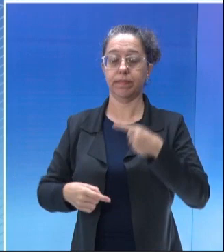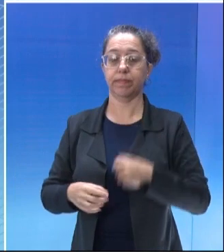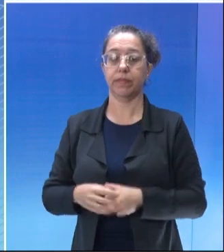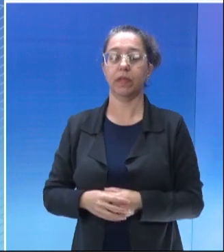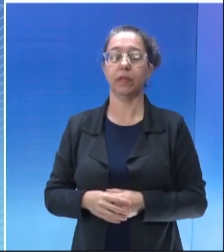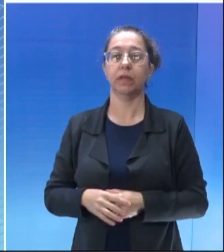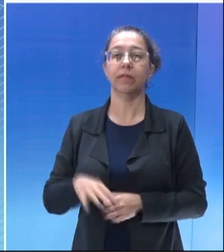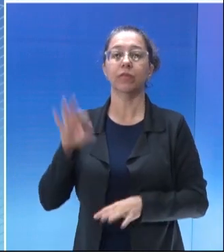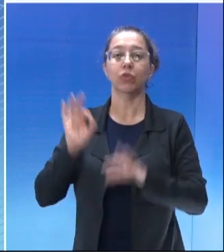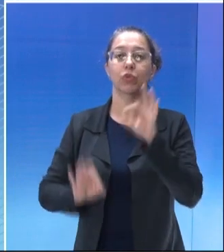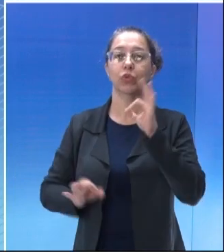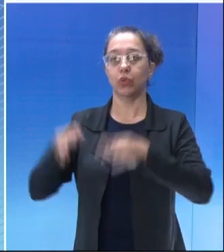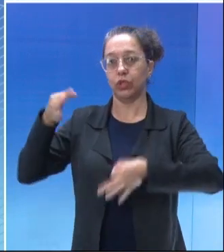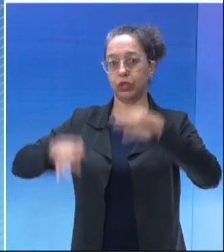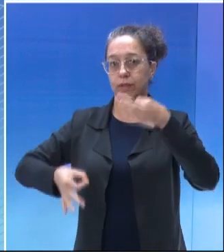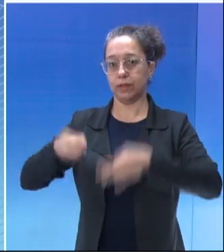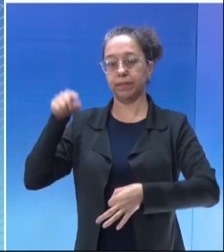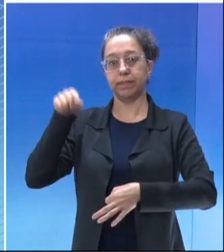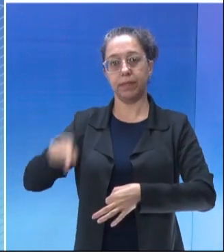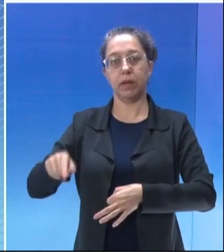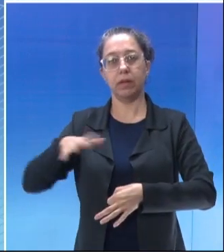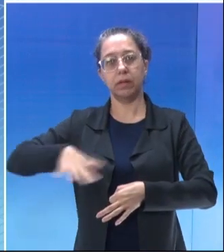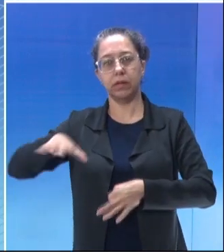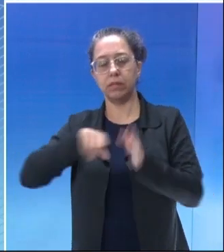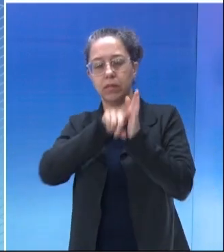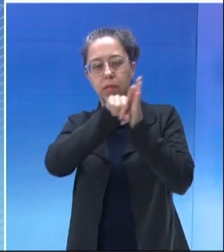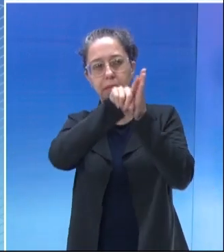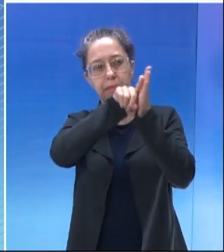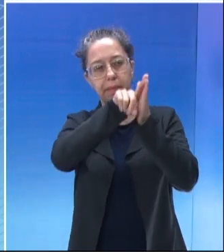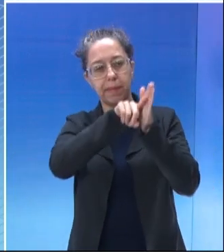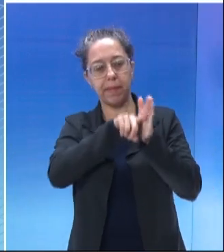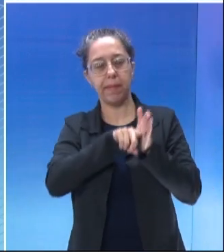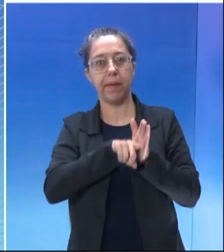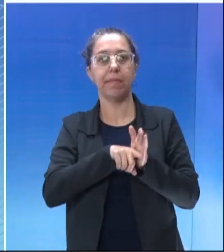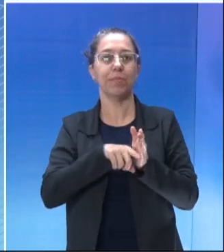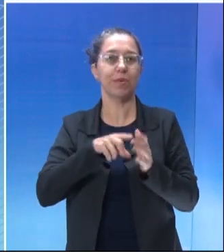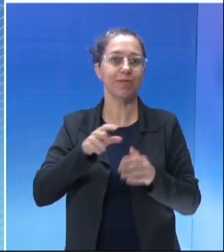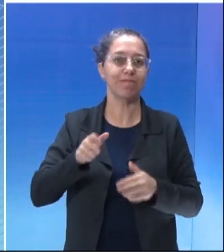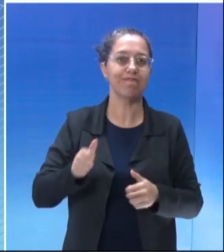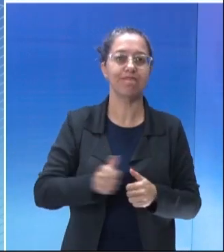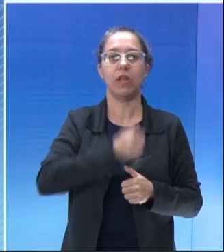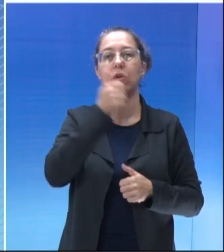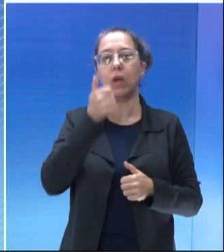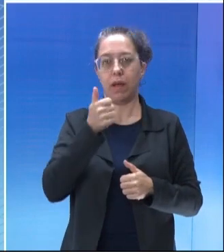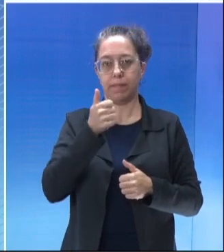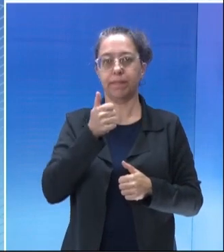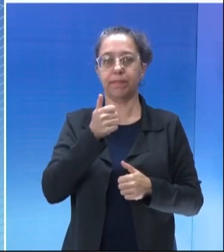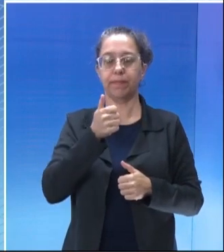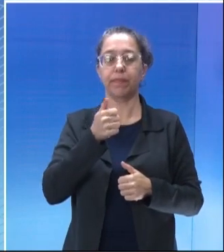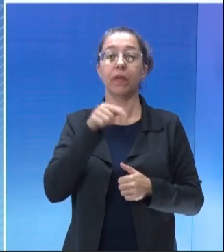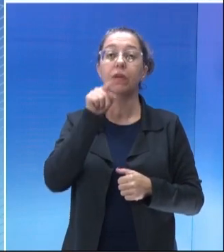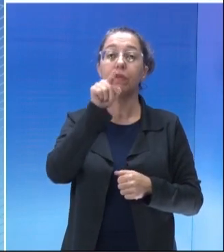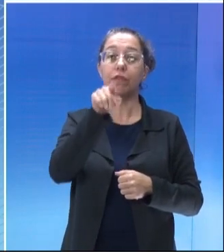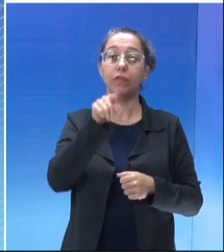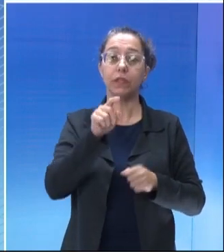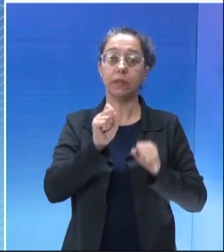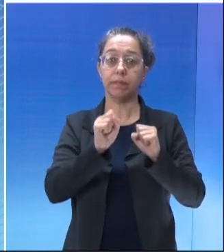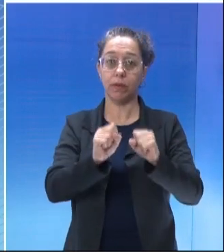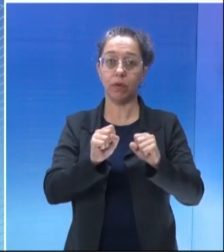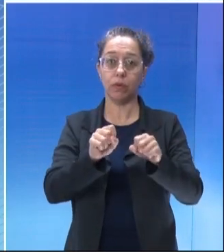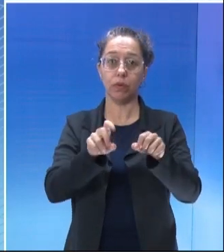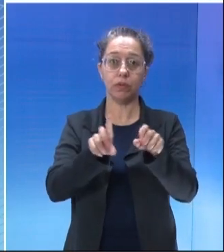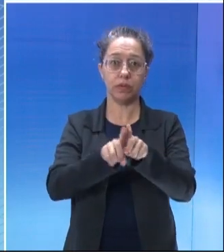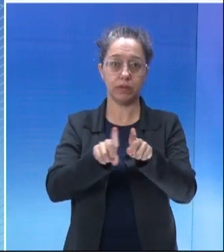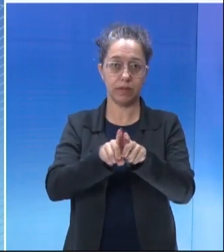função social da terra? Veja, outra coisa interessante que vocês têm que pesquisar também é a diferença entre posse